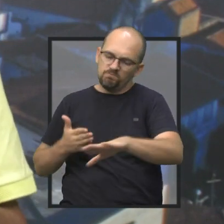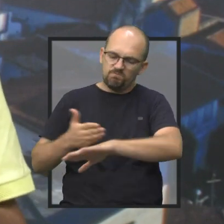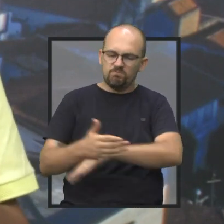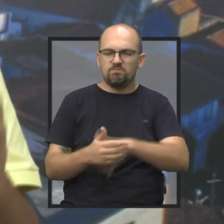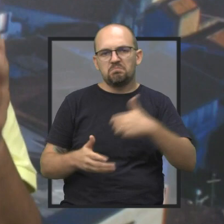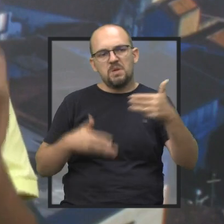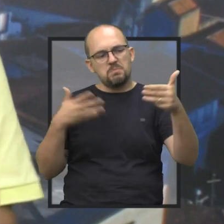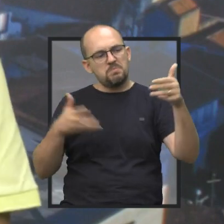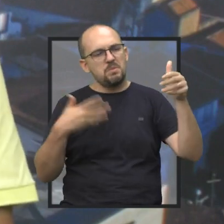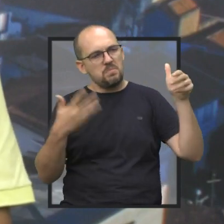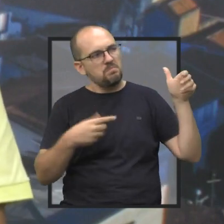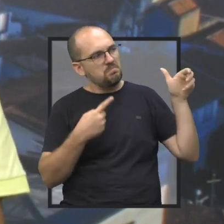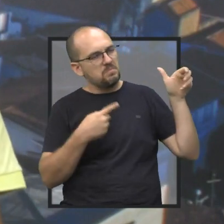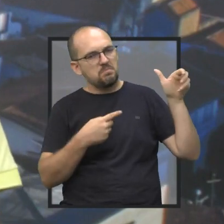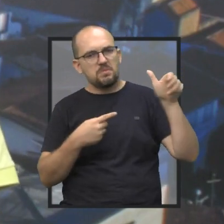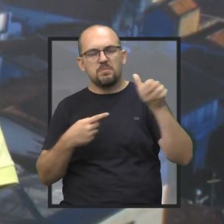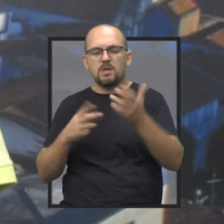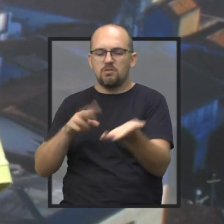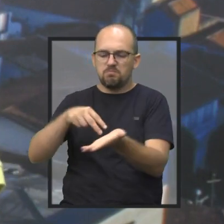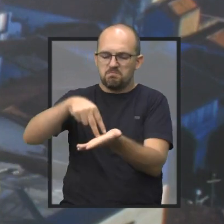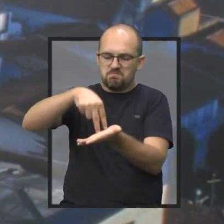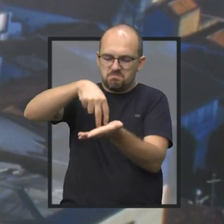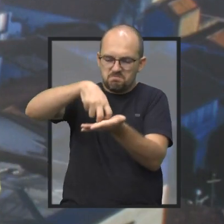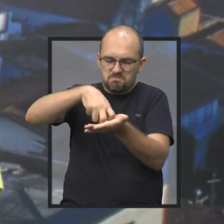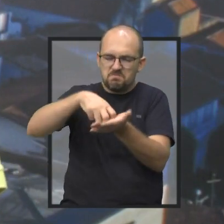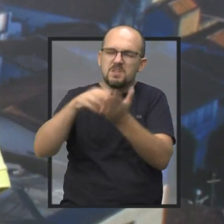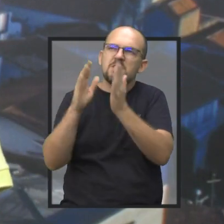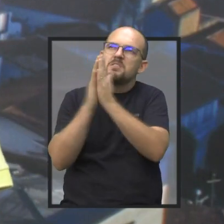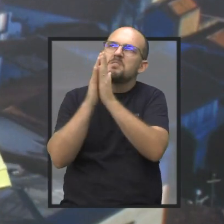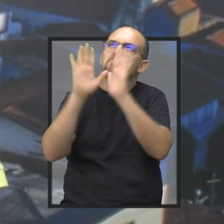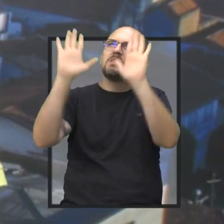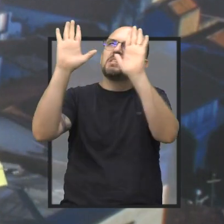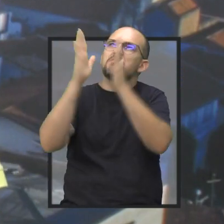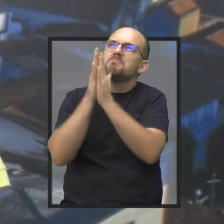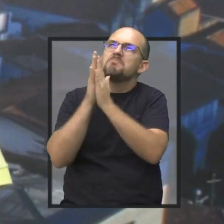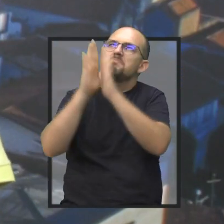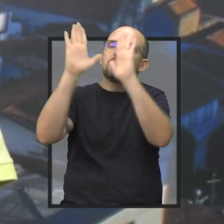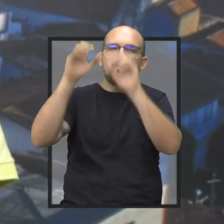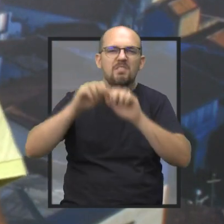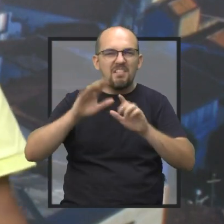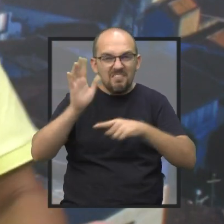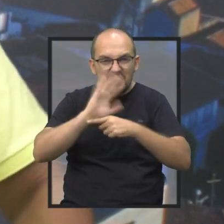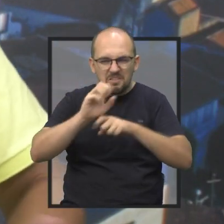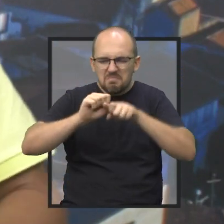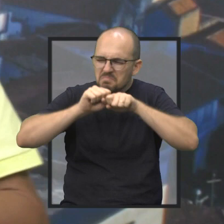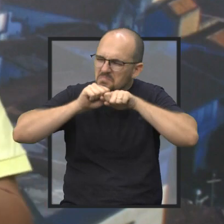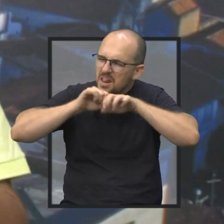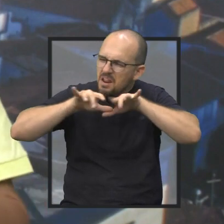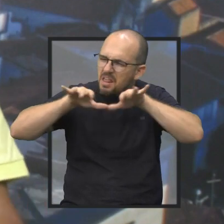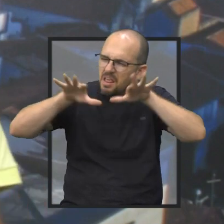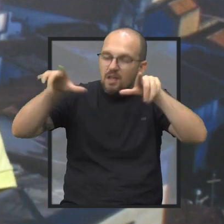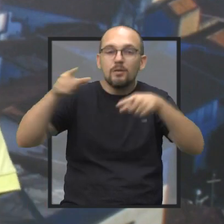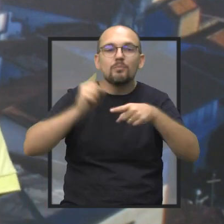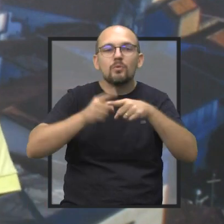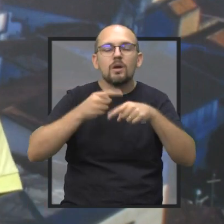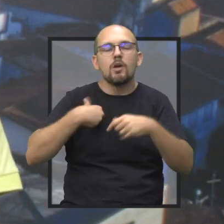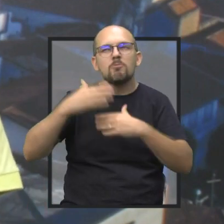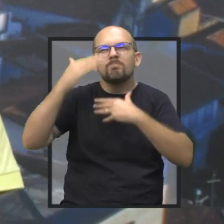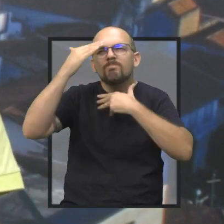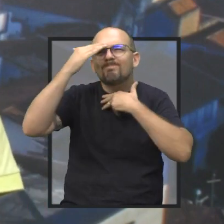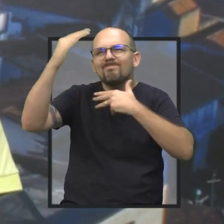vídeo, agradeci, joelhei, deu um sucesso, um ibope que eu nunca vi. Por quê? Porque eu fui